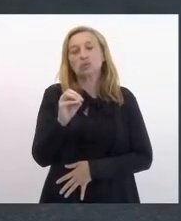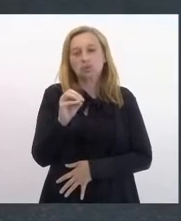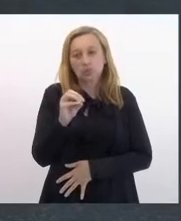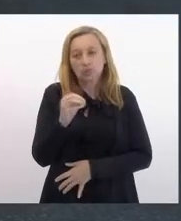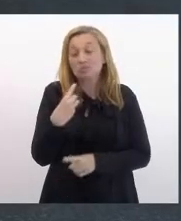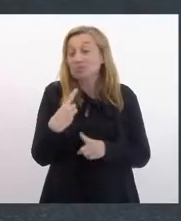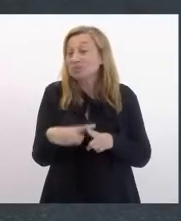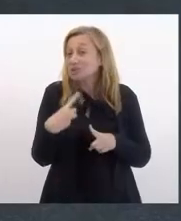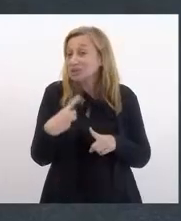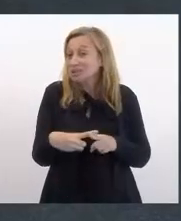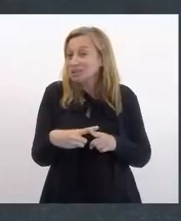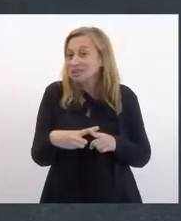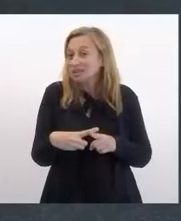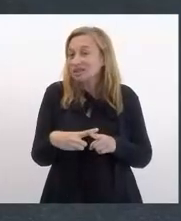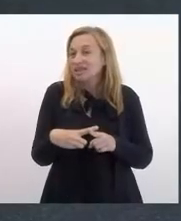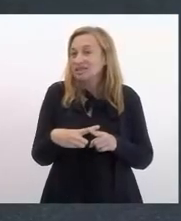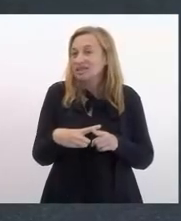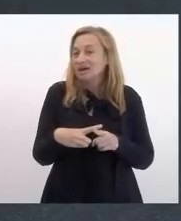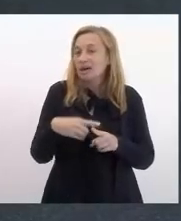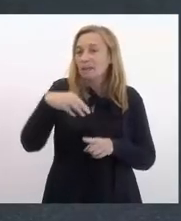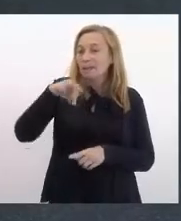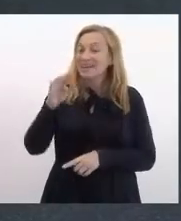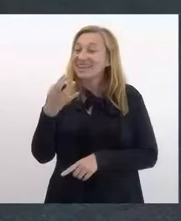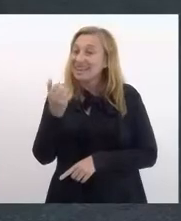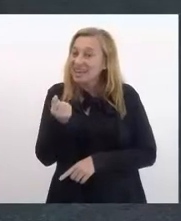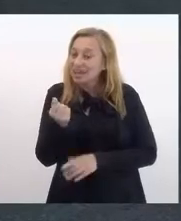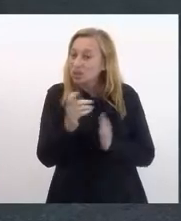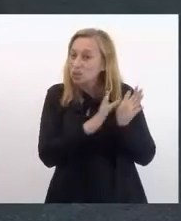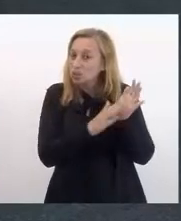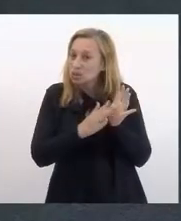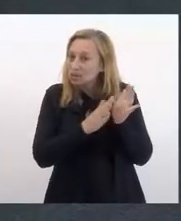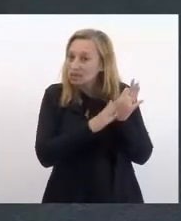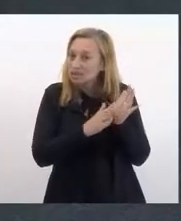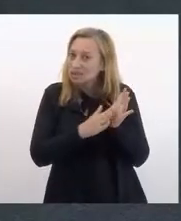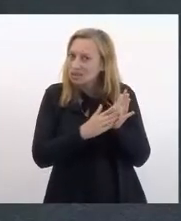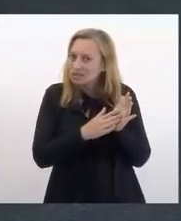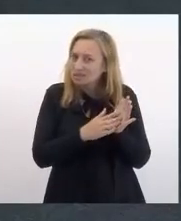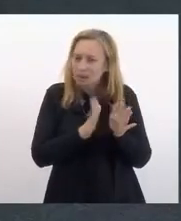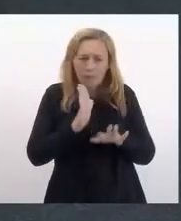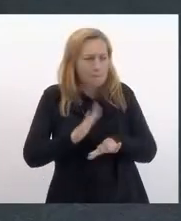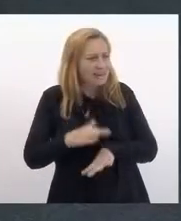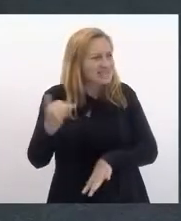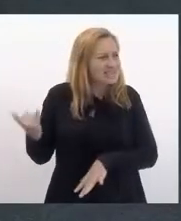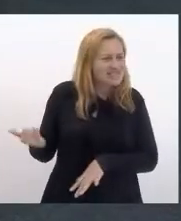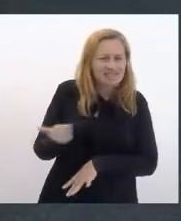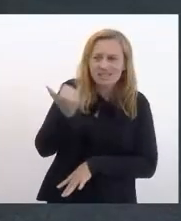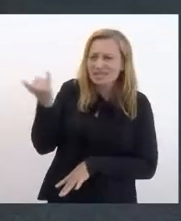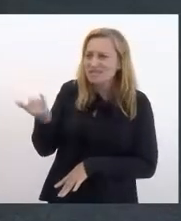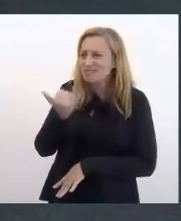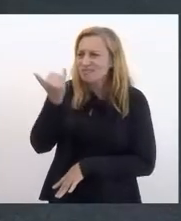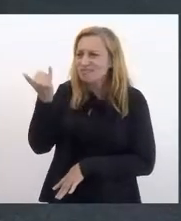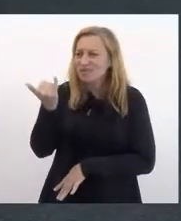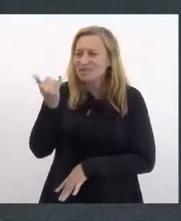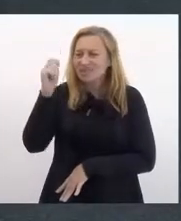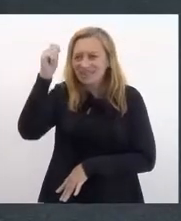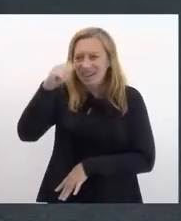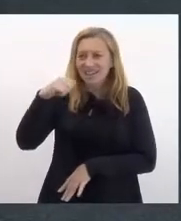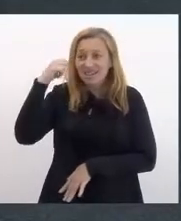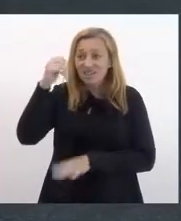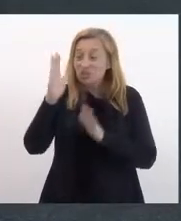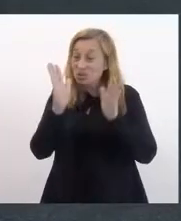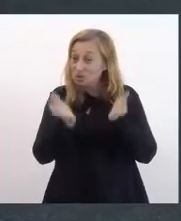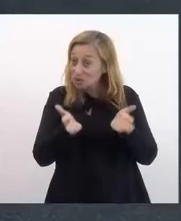Imperdoavelmente, porque, além de madrinha do samba, além de madrinha dos mais importantes artistas que